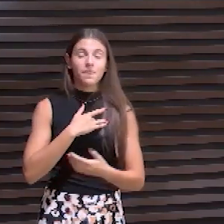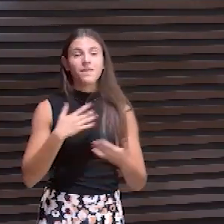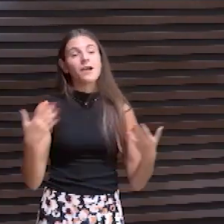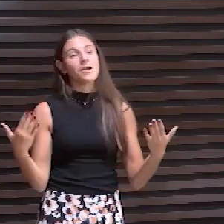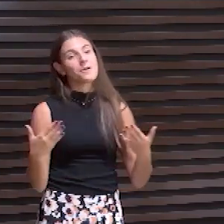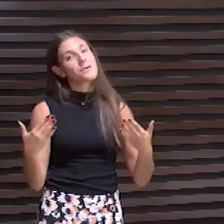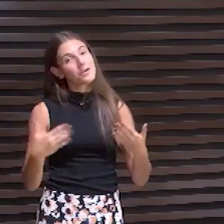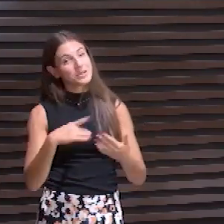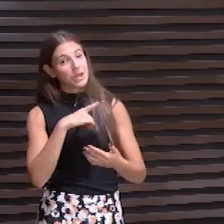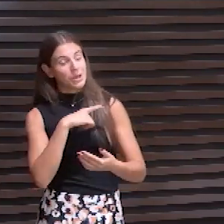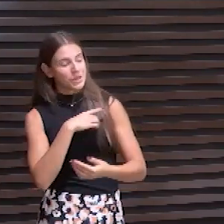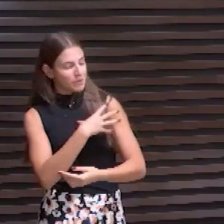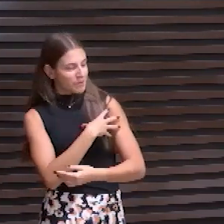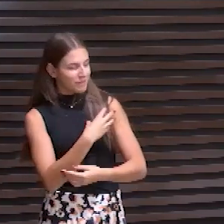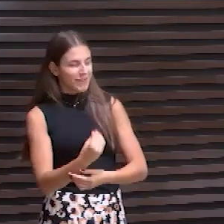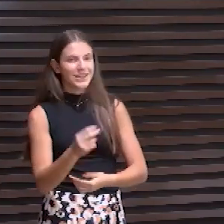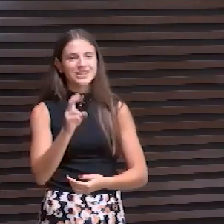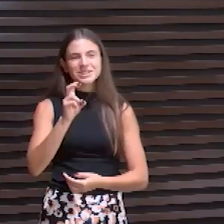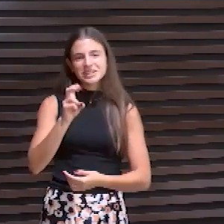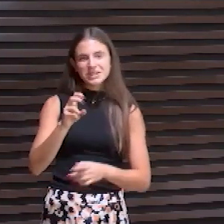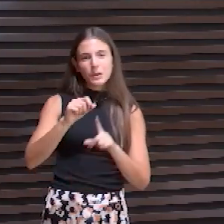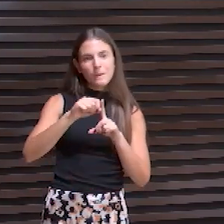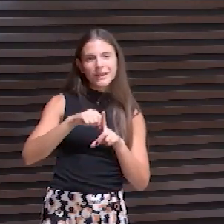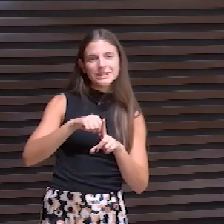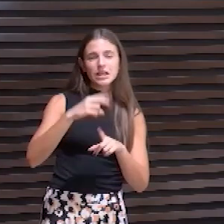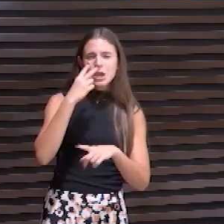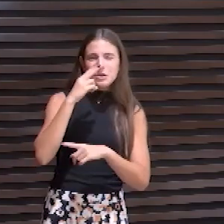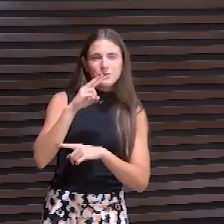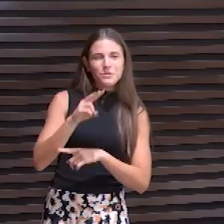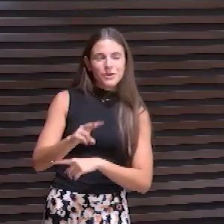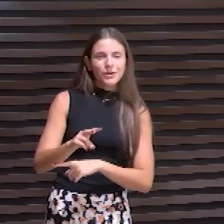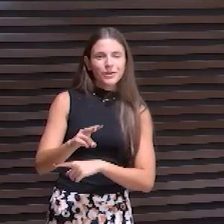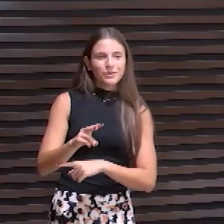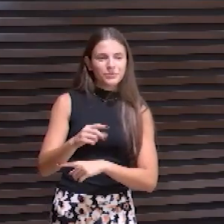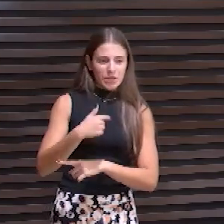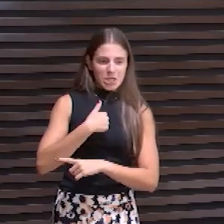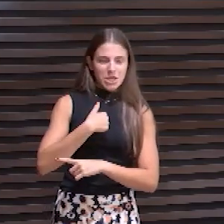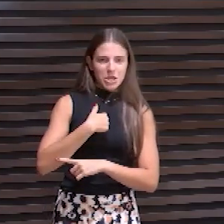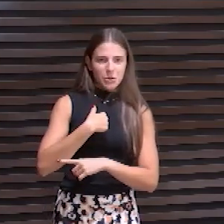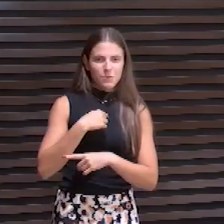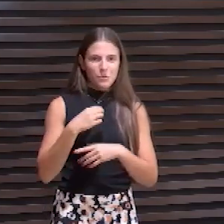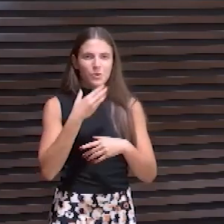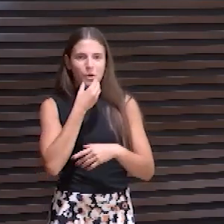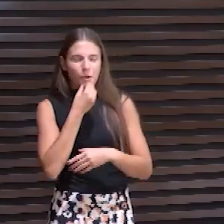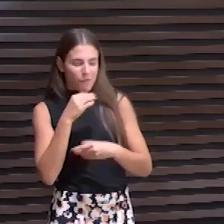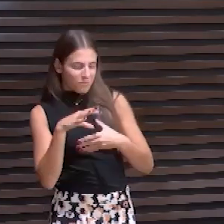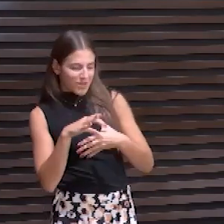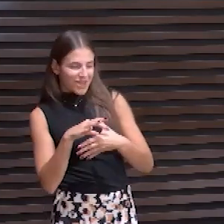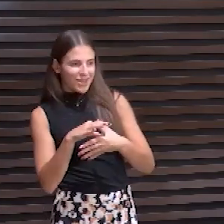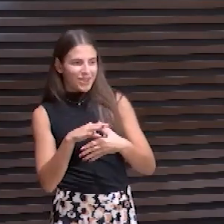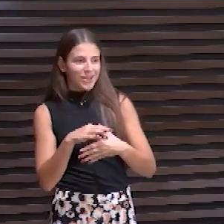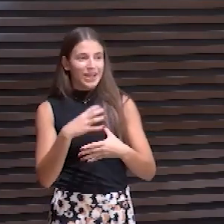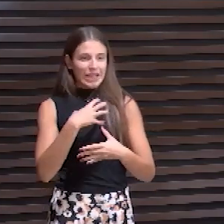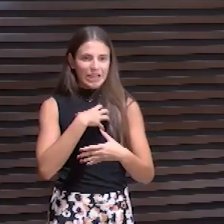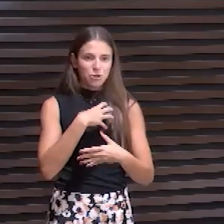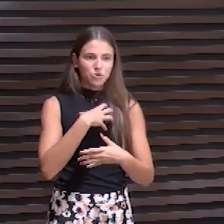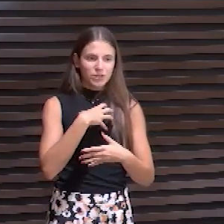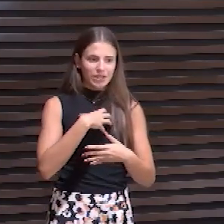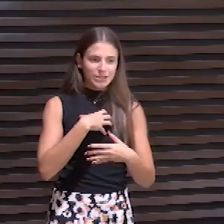meses. Eu olho para ela, e eu que sou carnal, eu que tenho essa natureza terrena